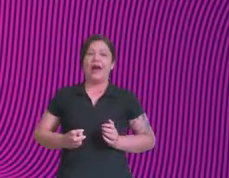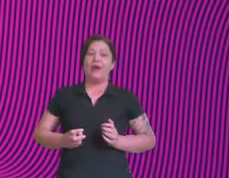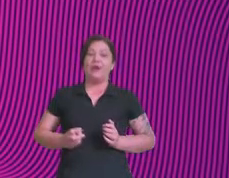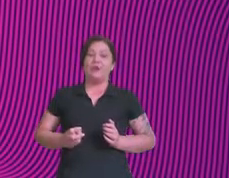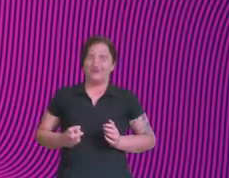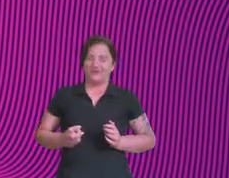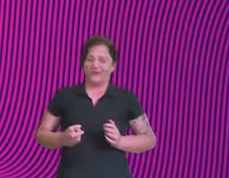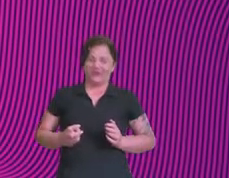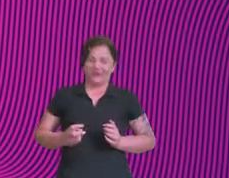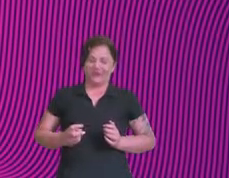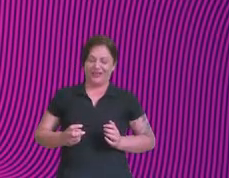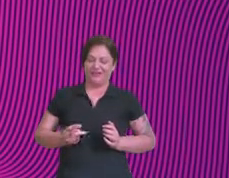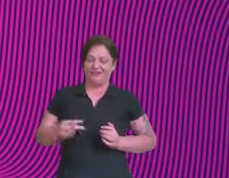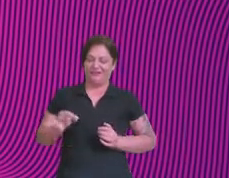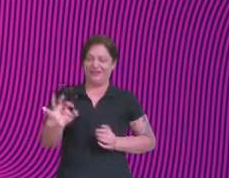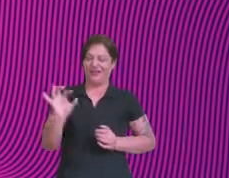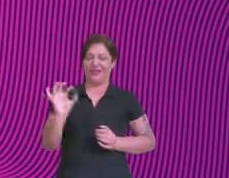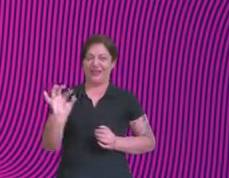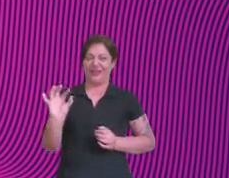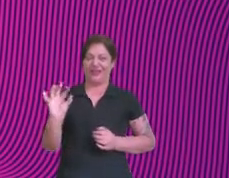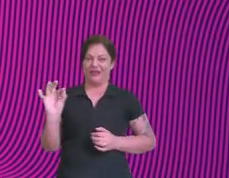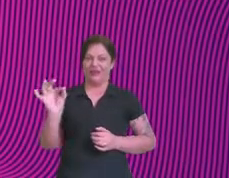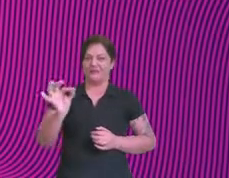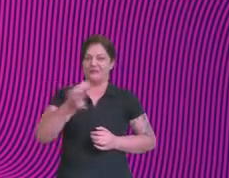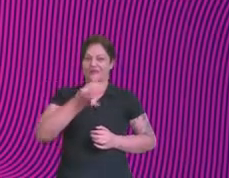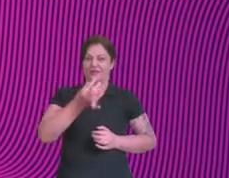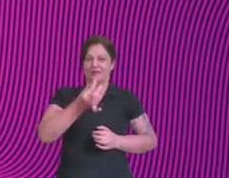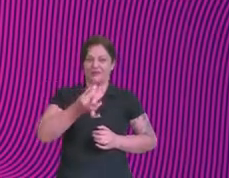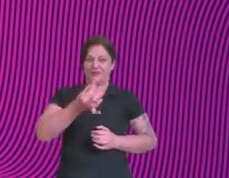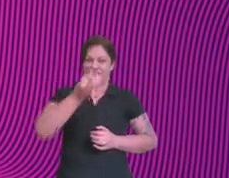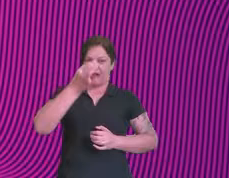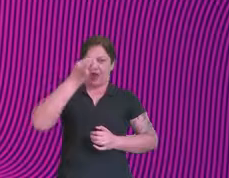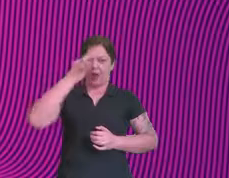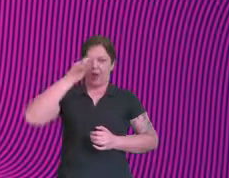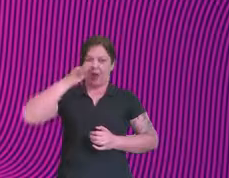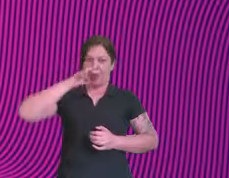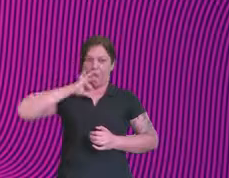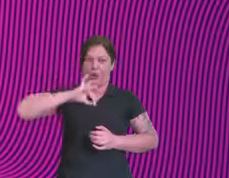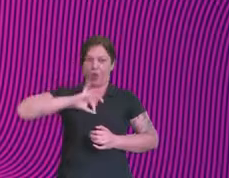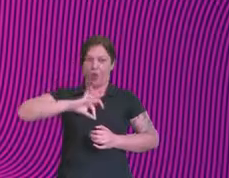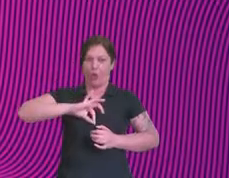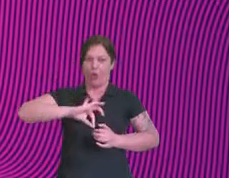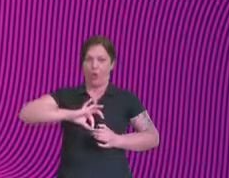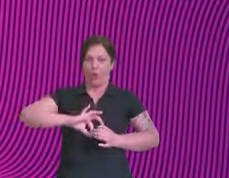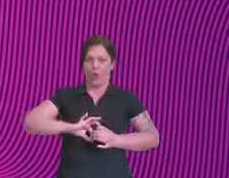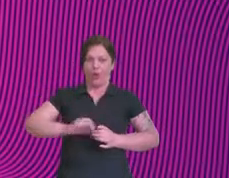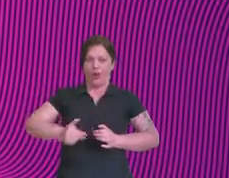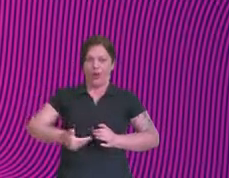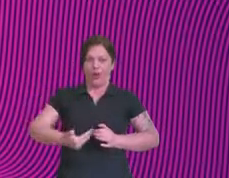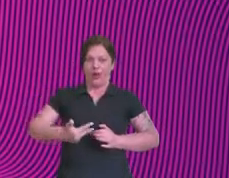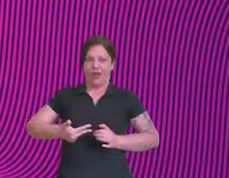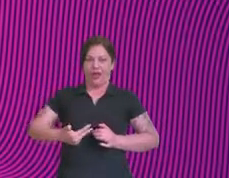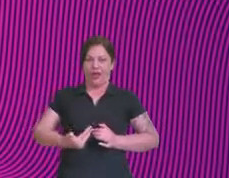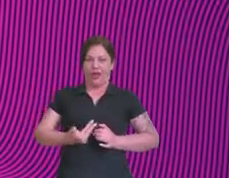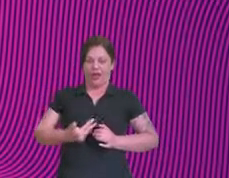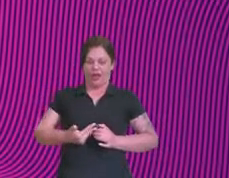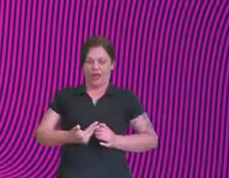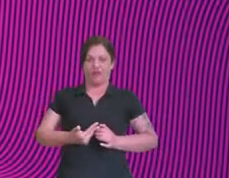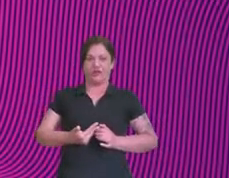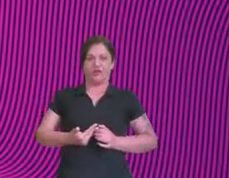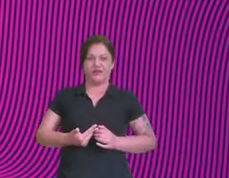assim, também não é a minha rotina, né? Queria saber, existe alguma preferência de uma técnica ou outra por vocês?